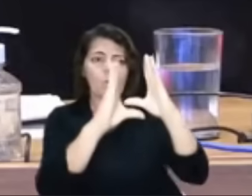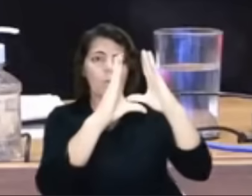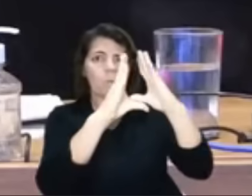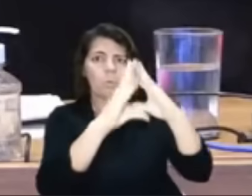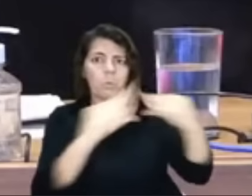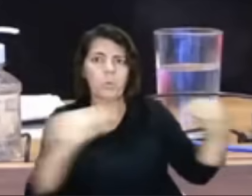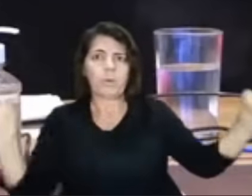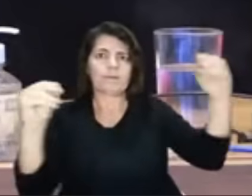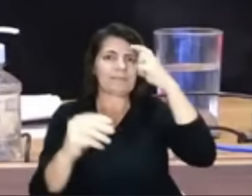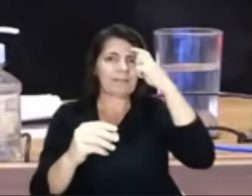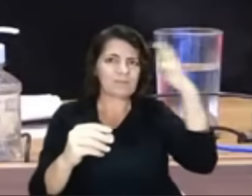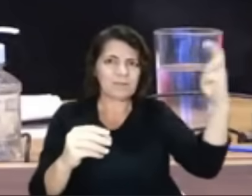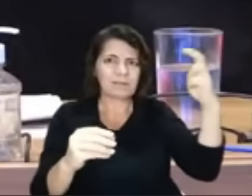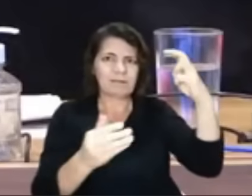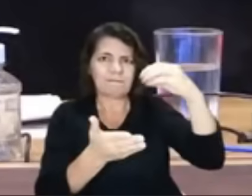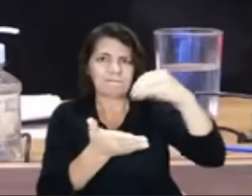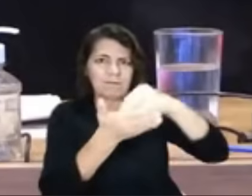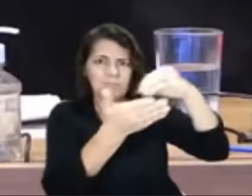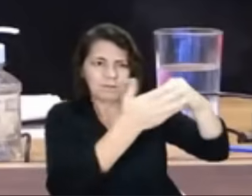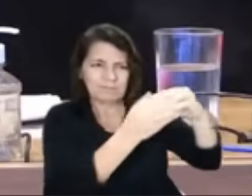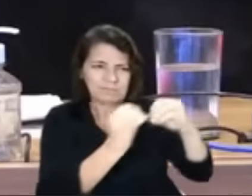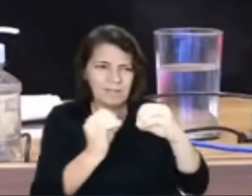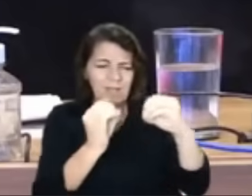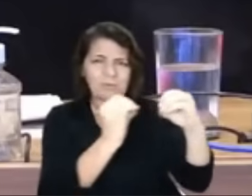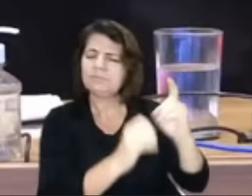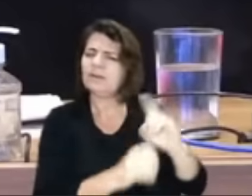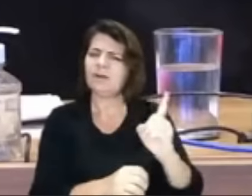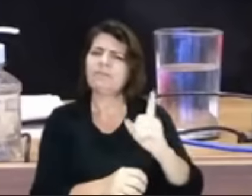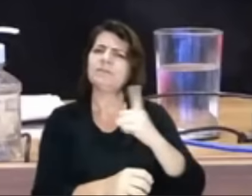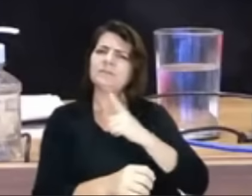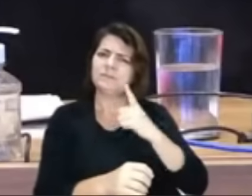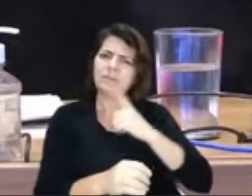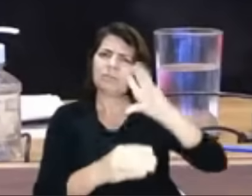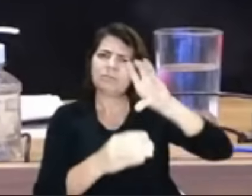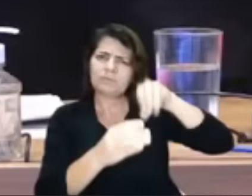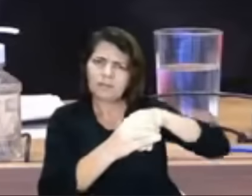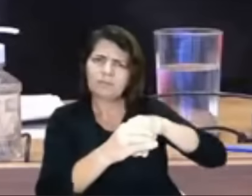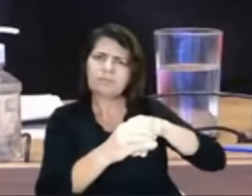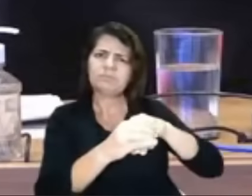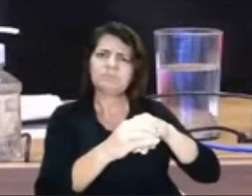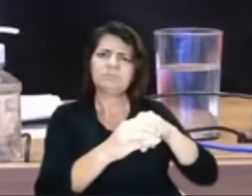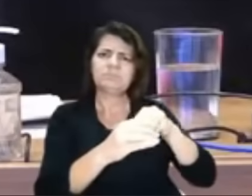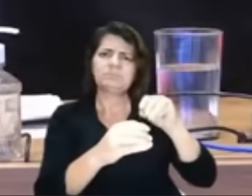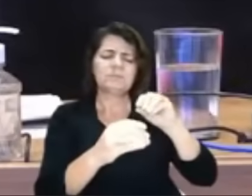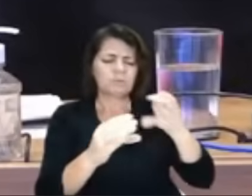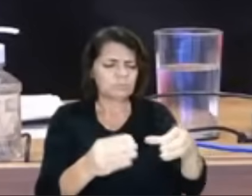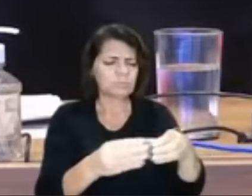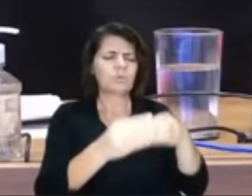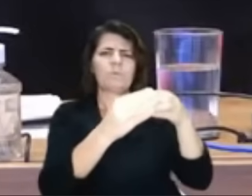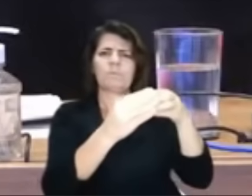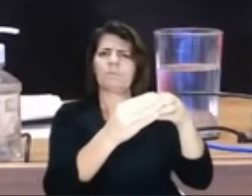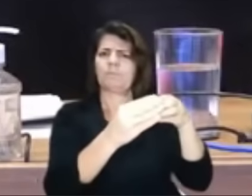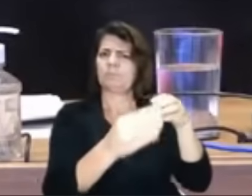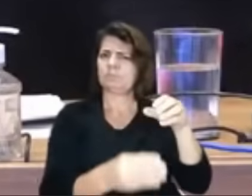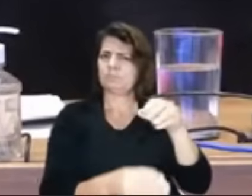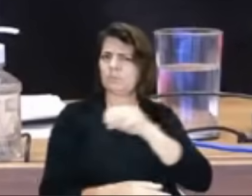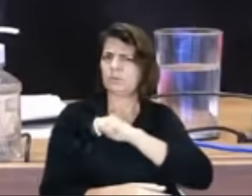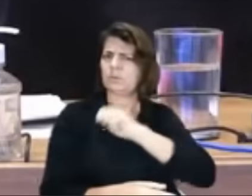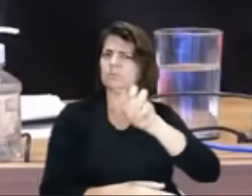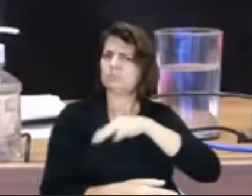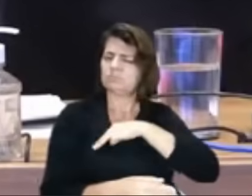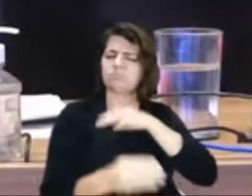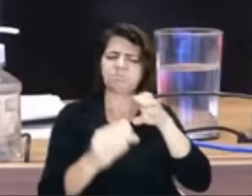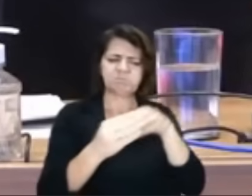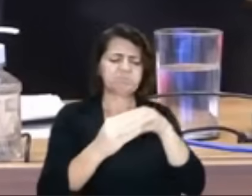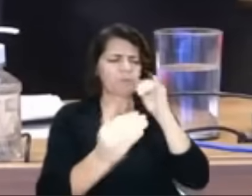existiam as informações e as frações de informações de inteligência chegaram a Cúpula da Polícia Militar do Distrito Federal que tomou que são os